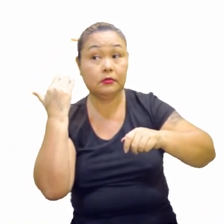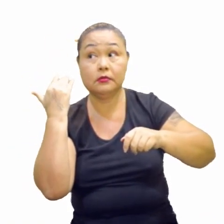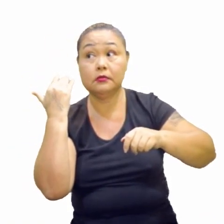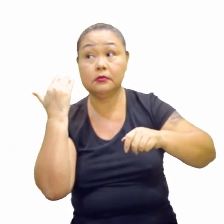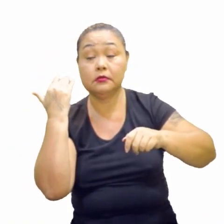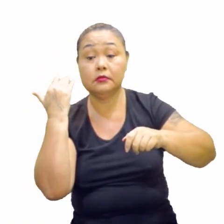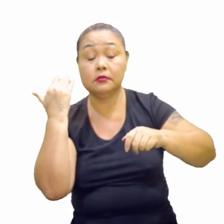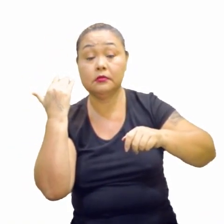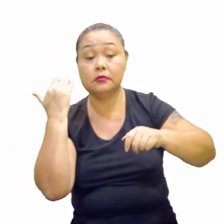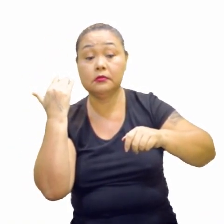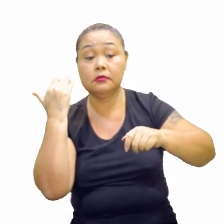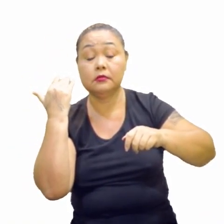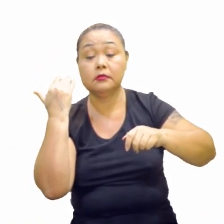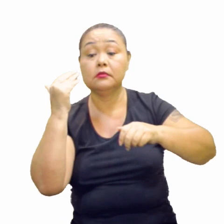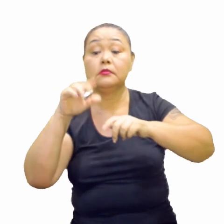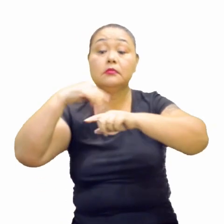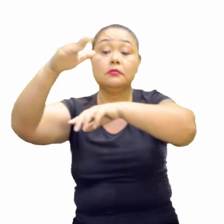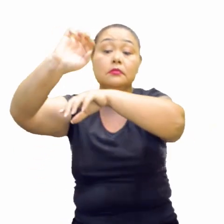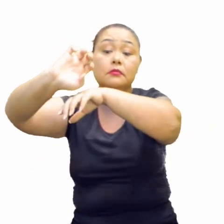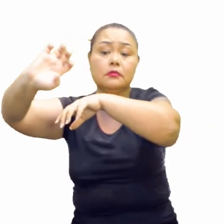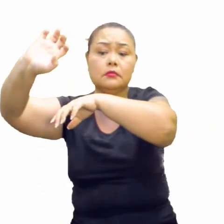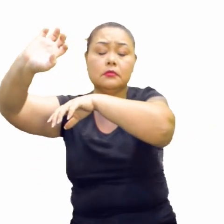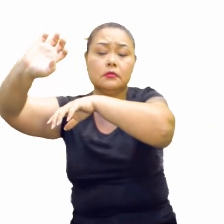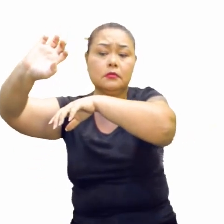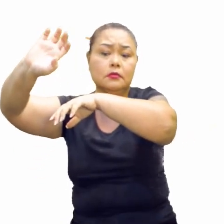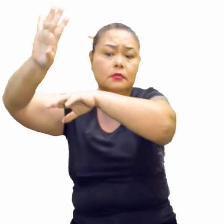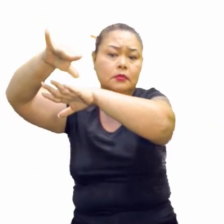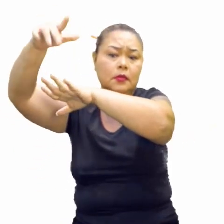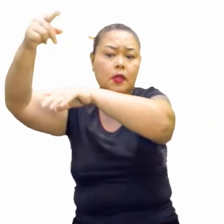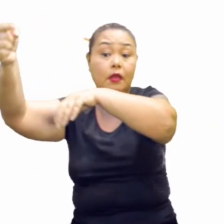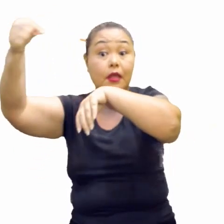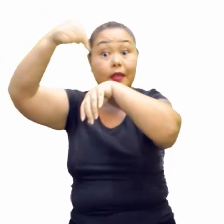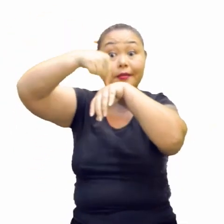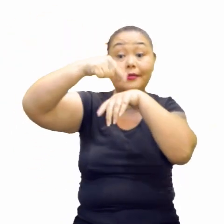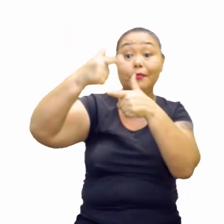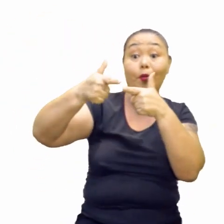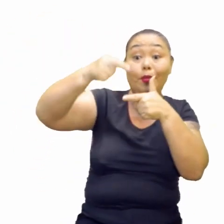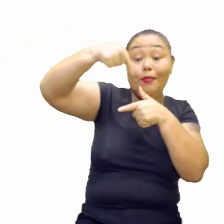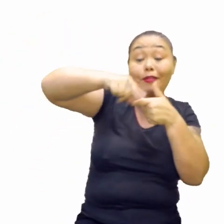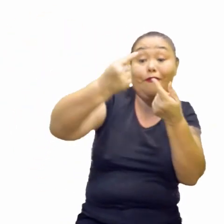o mercado europeu ficava de mau humor, já tinha crise no Brasil.